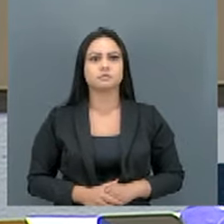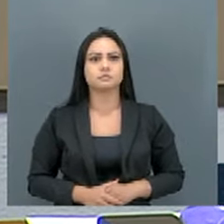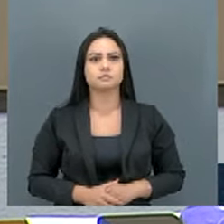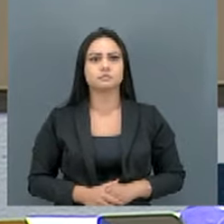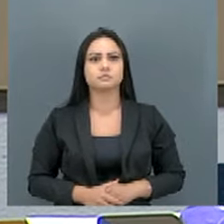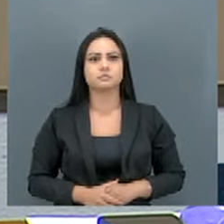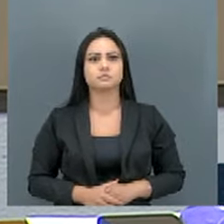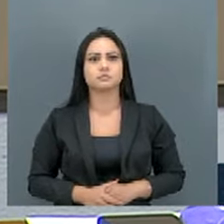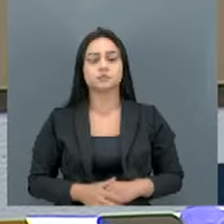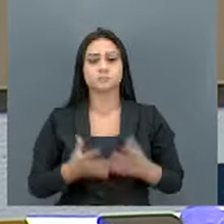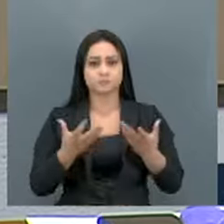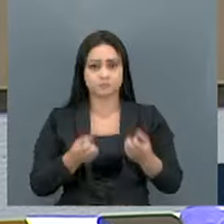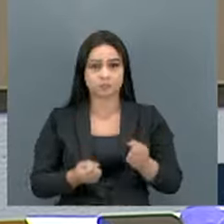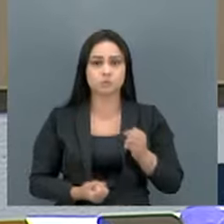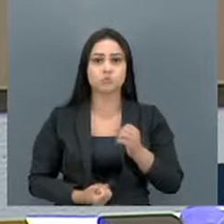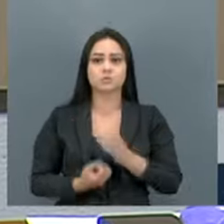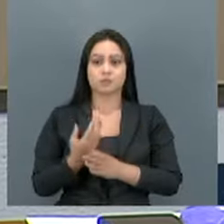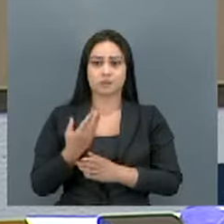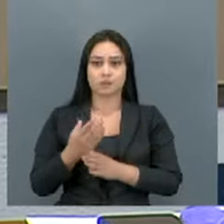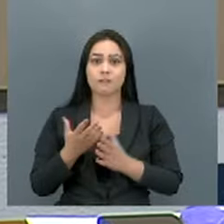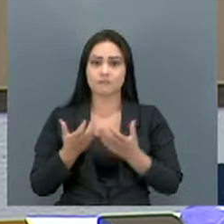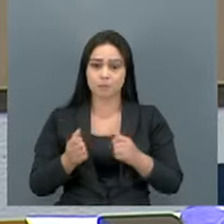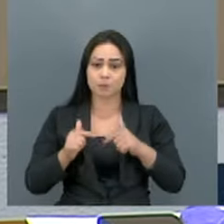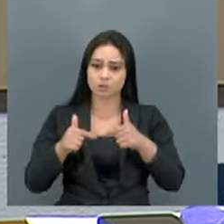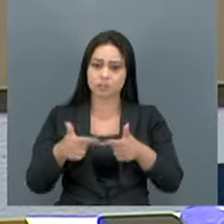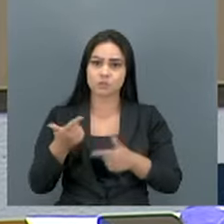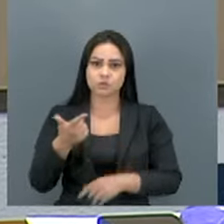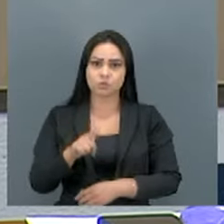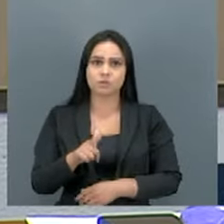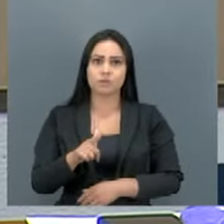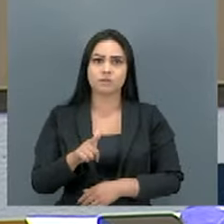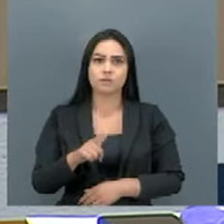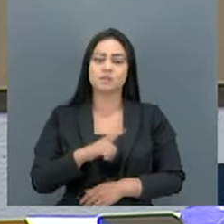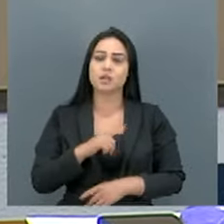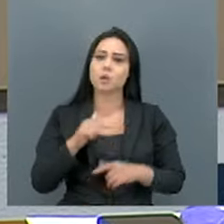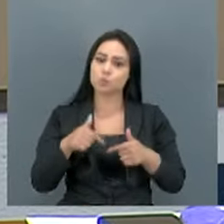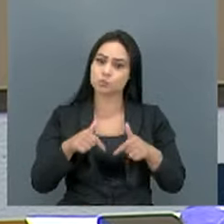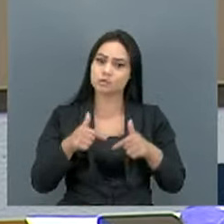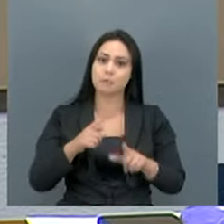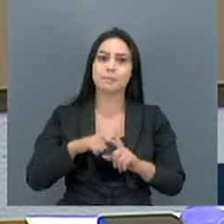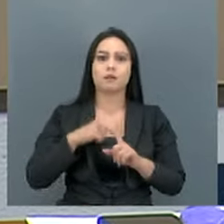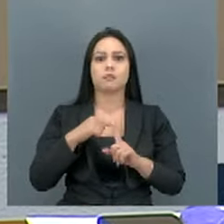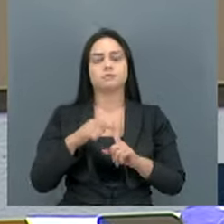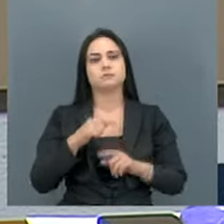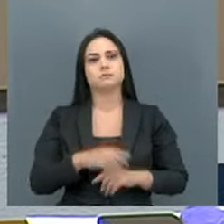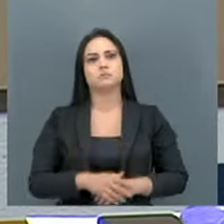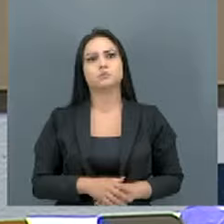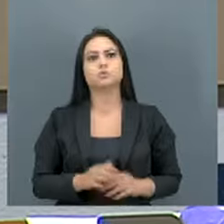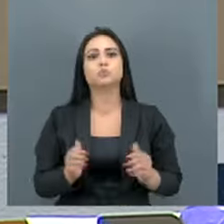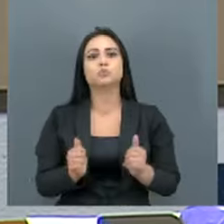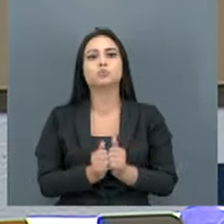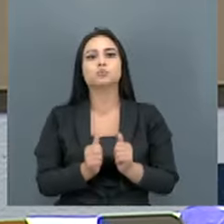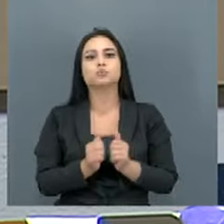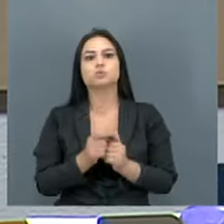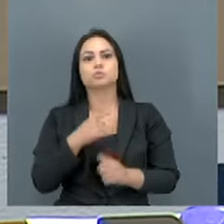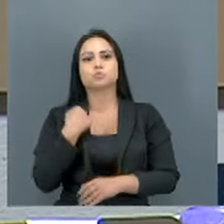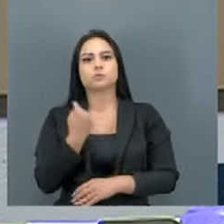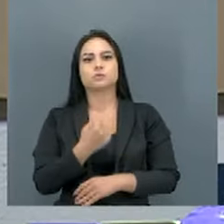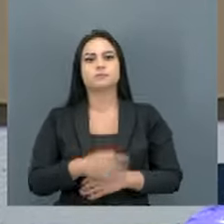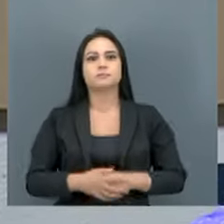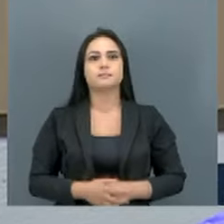Vamos construir. Vamos lutar de novo. Tem que lutar mais ainda. Juntamente com nós.